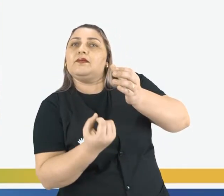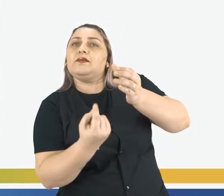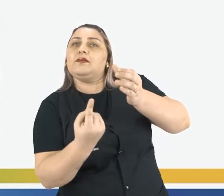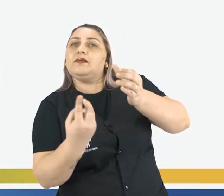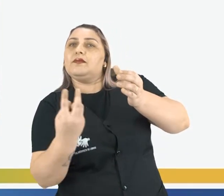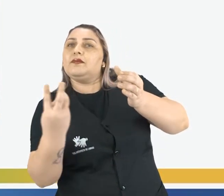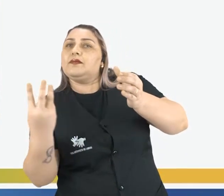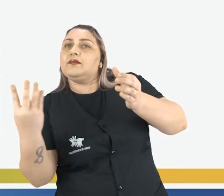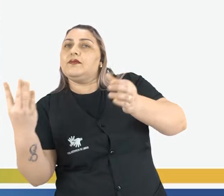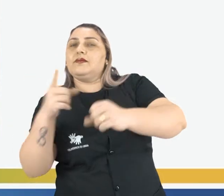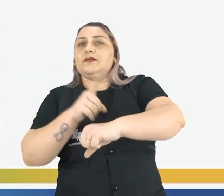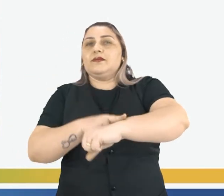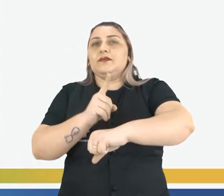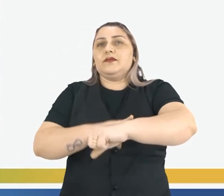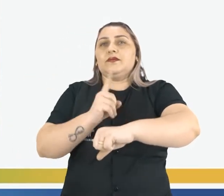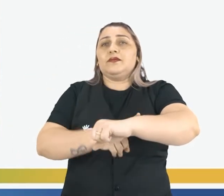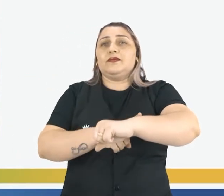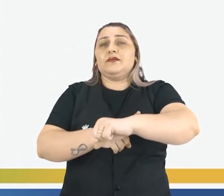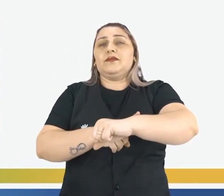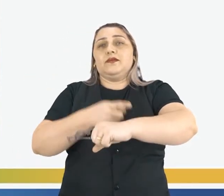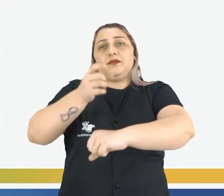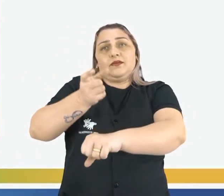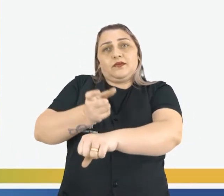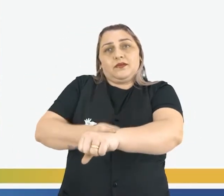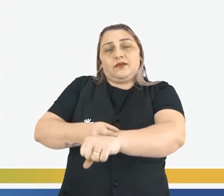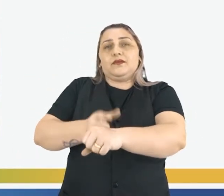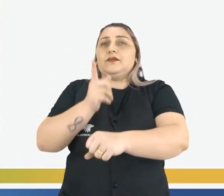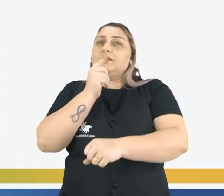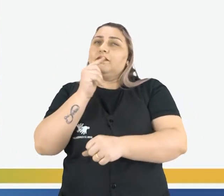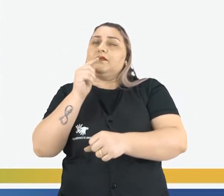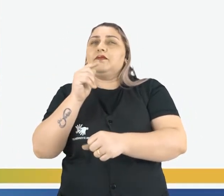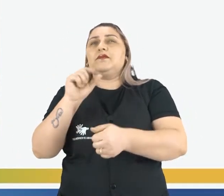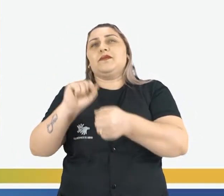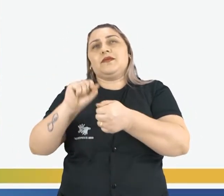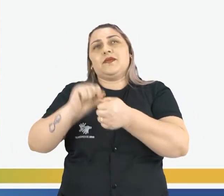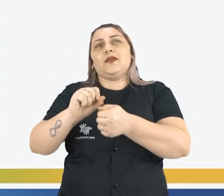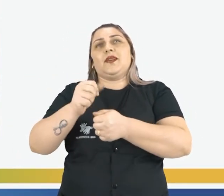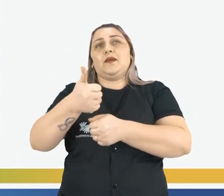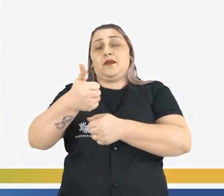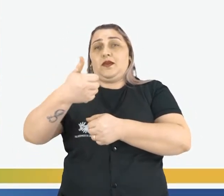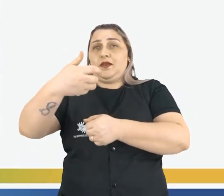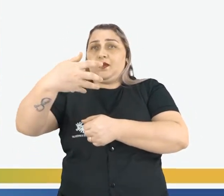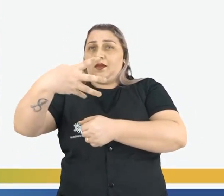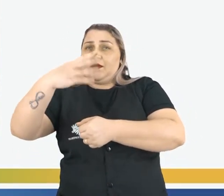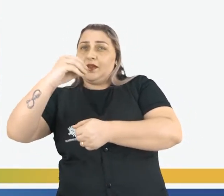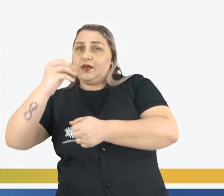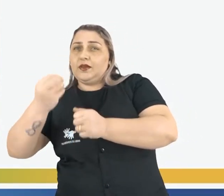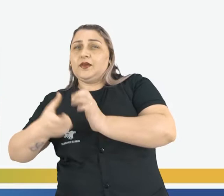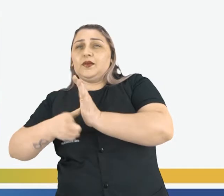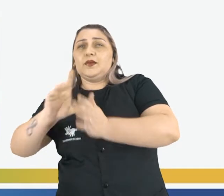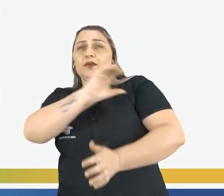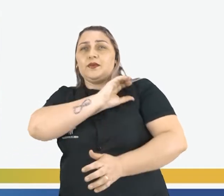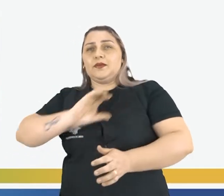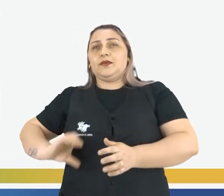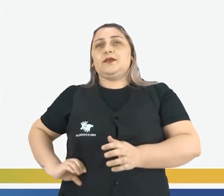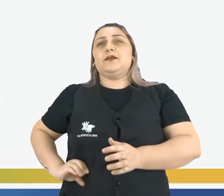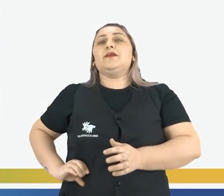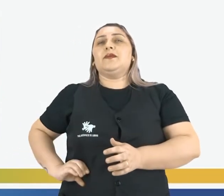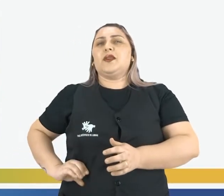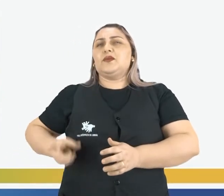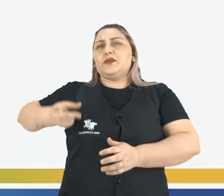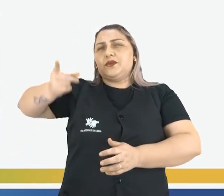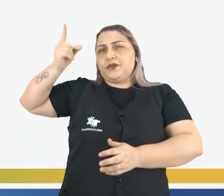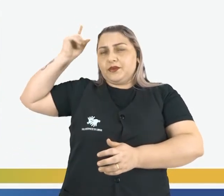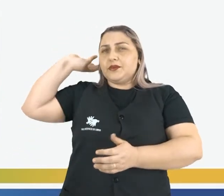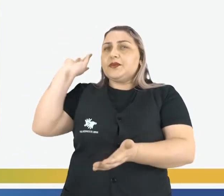tempo. Esse relógio de água ele foi feito em cerca de 1.400 anos antes de Cristo, que é com muito